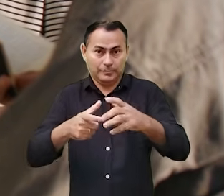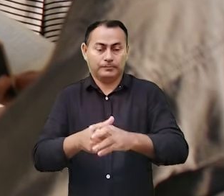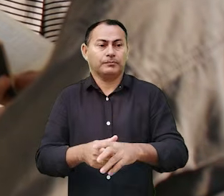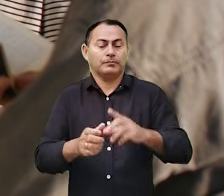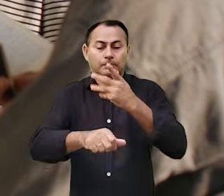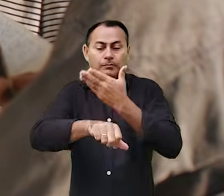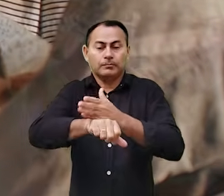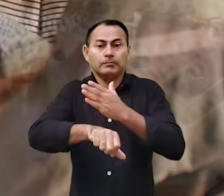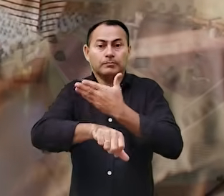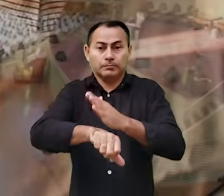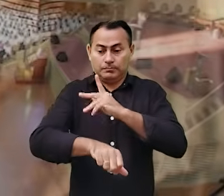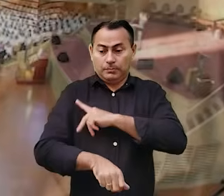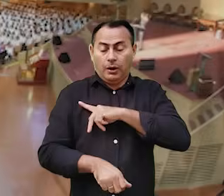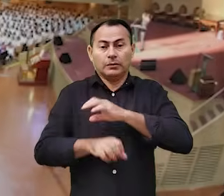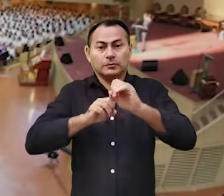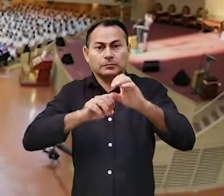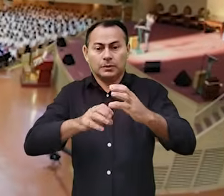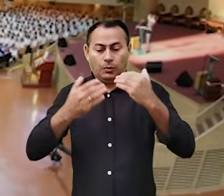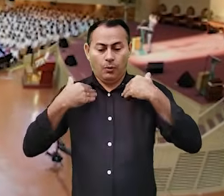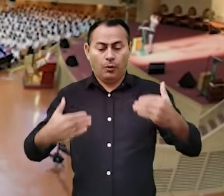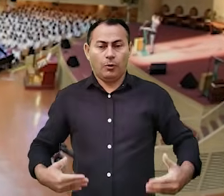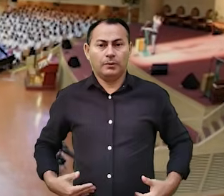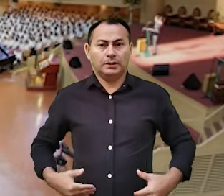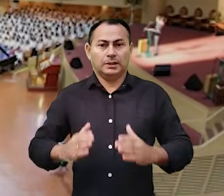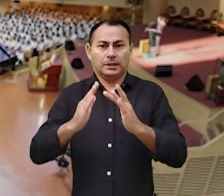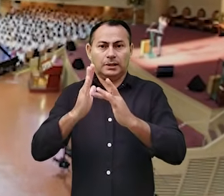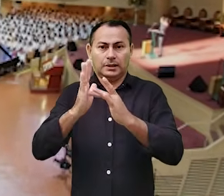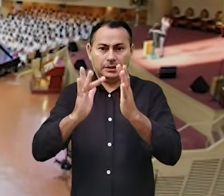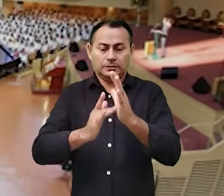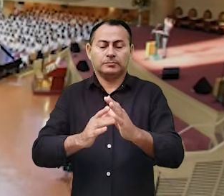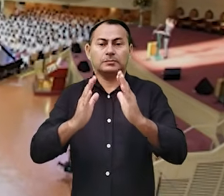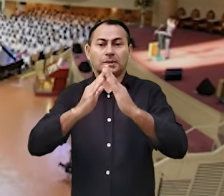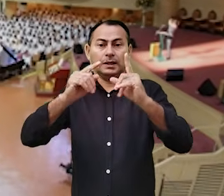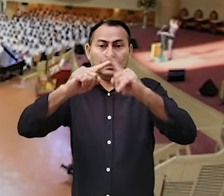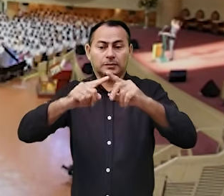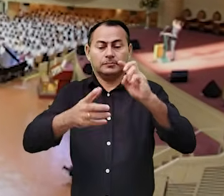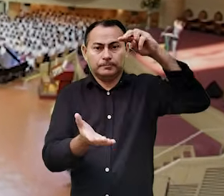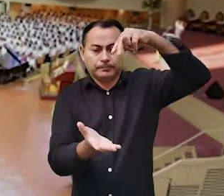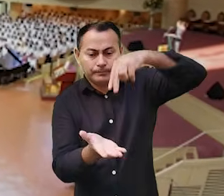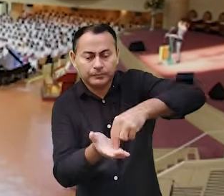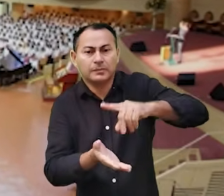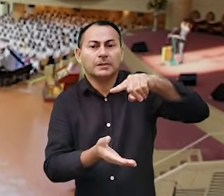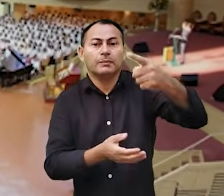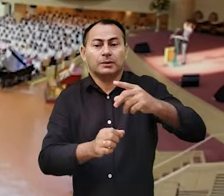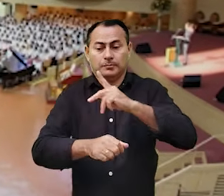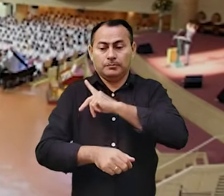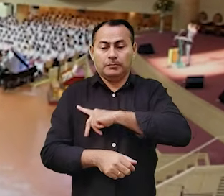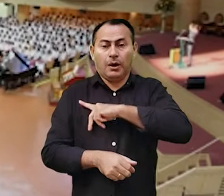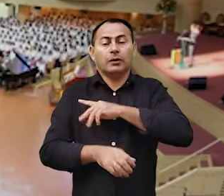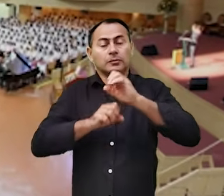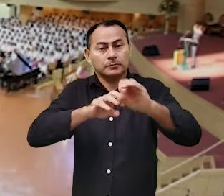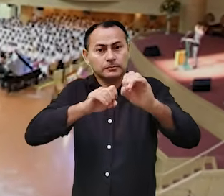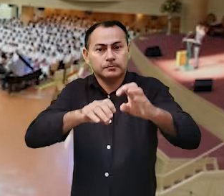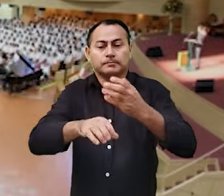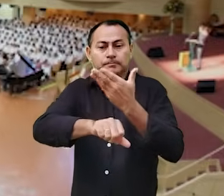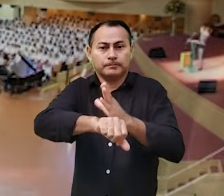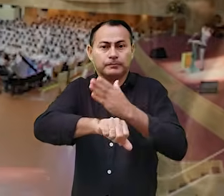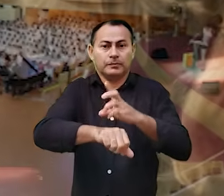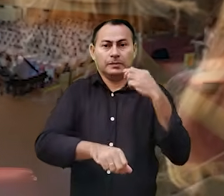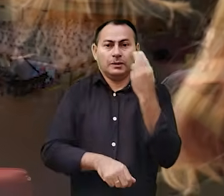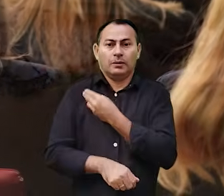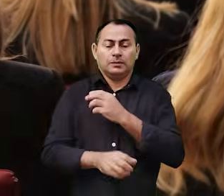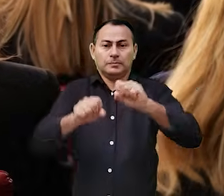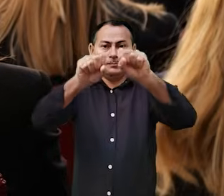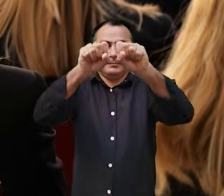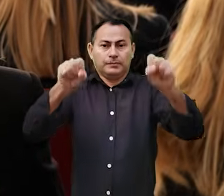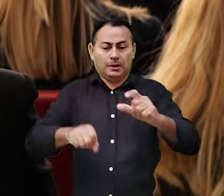exorta a aplicarmos este ensino no corpo de Cristo, na igreja da qual fazemos parte. Depois ele nos exorta a aplicarmos este ensino